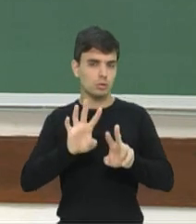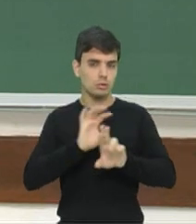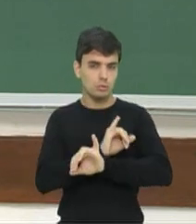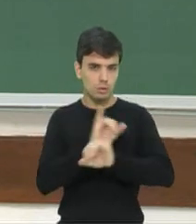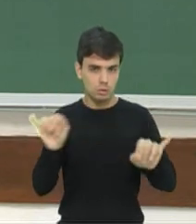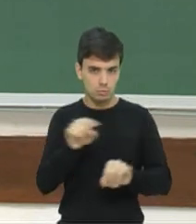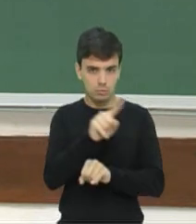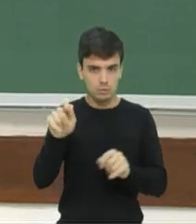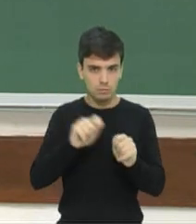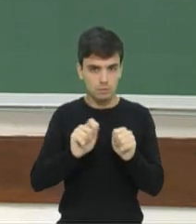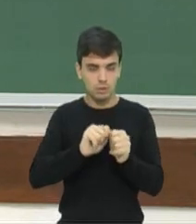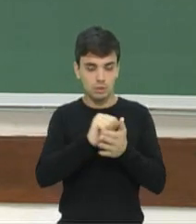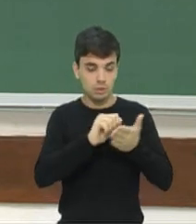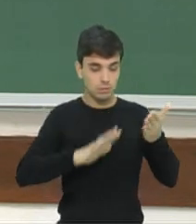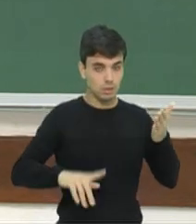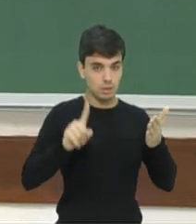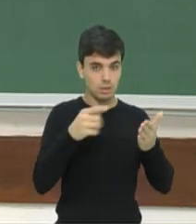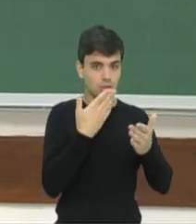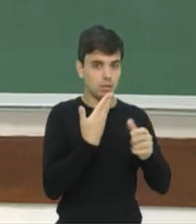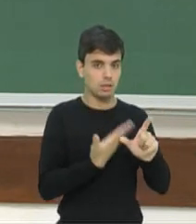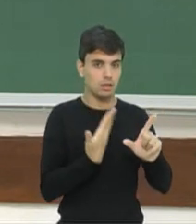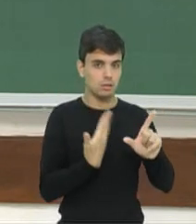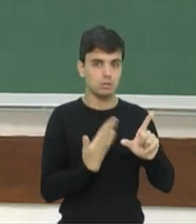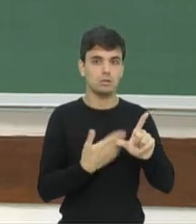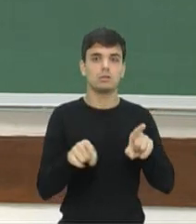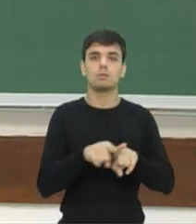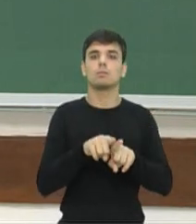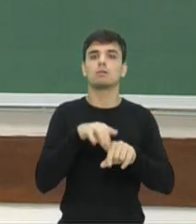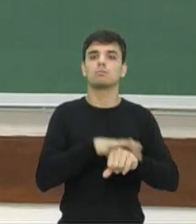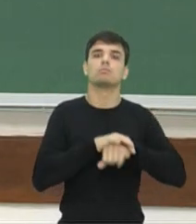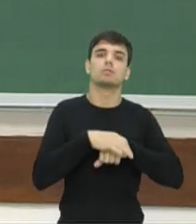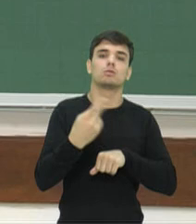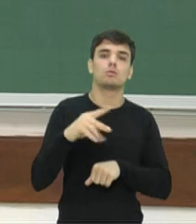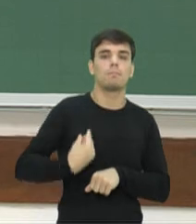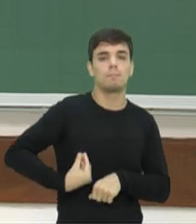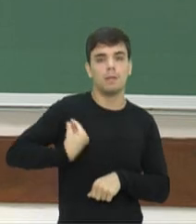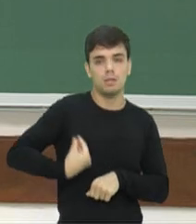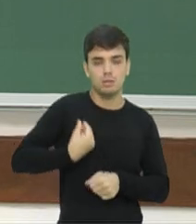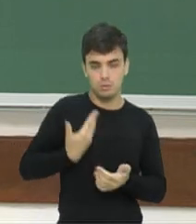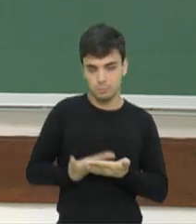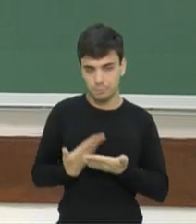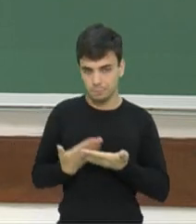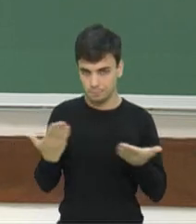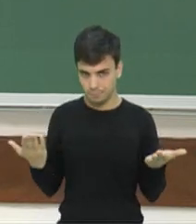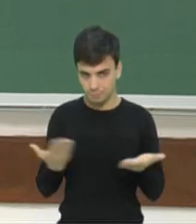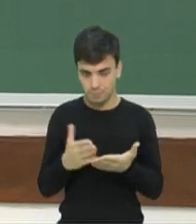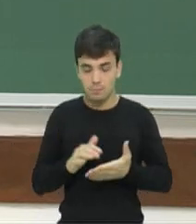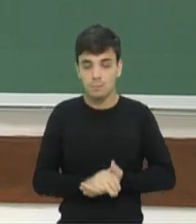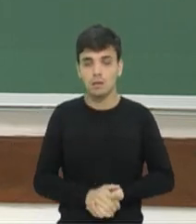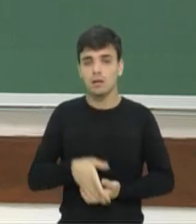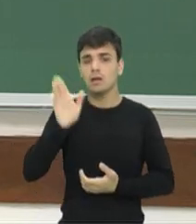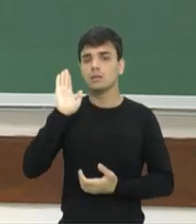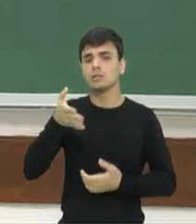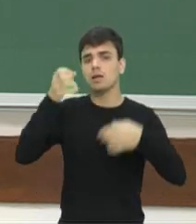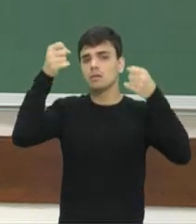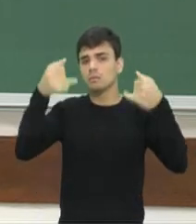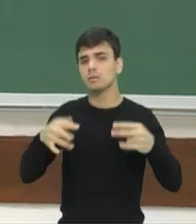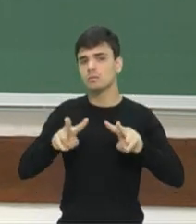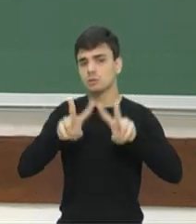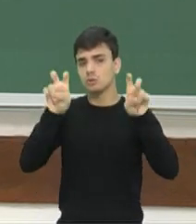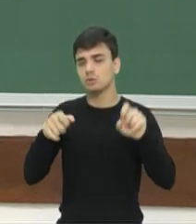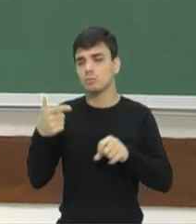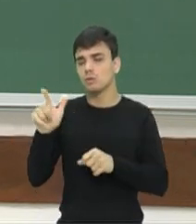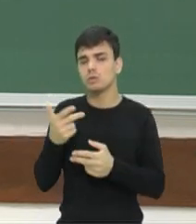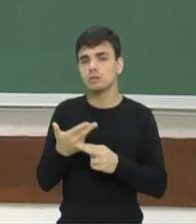para você realizar as atividades da Nuclésimo e garantir a sua presença na aula de hoje. Então, como nós falamos em aulas anteriores sobre a